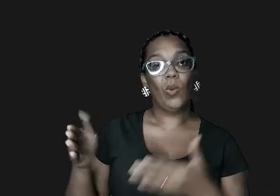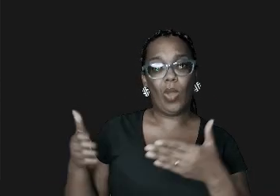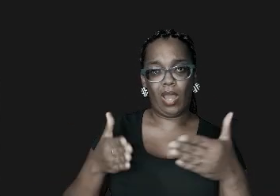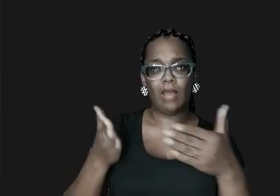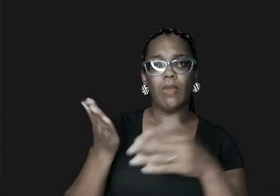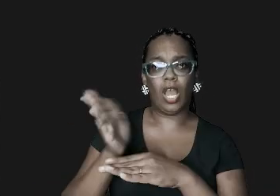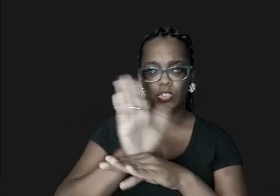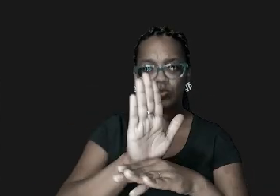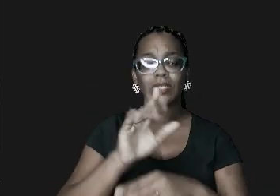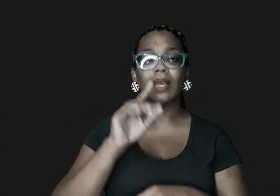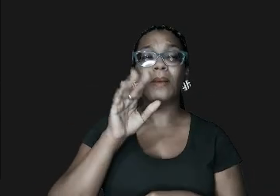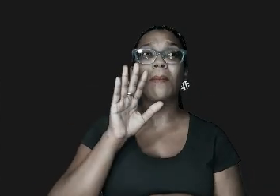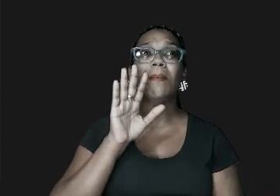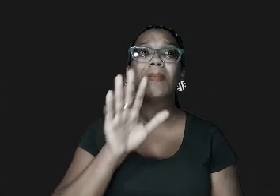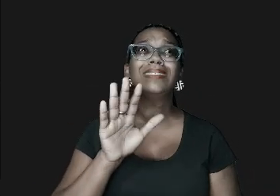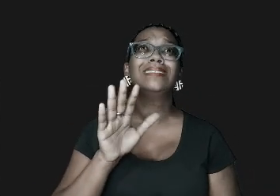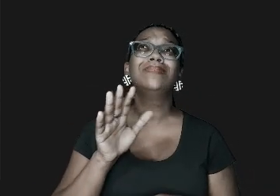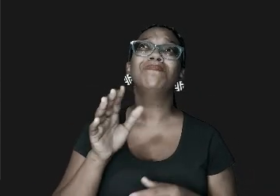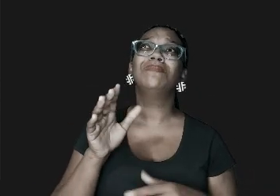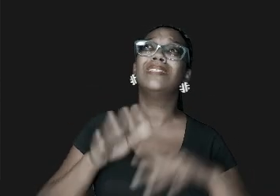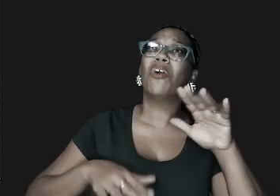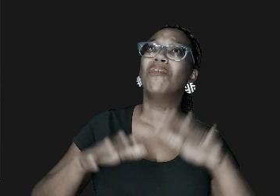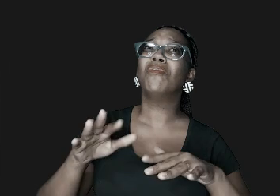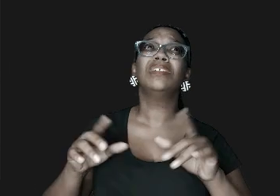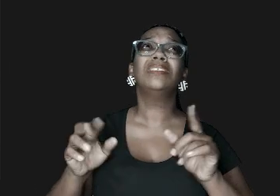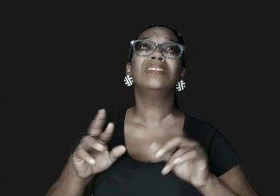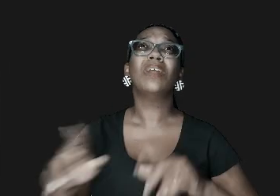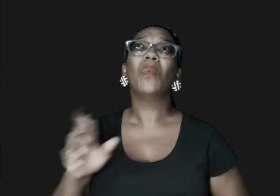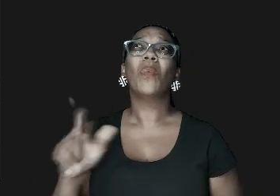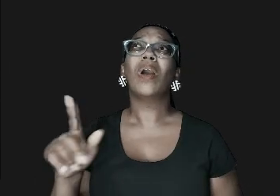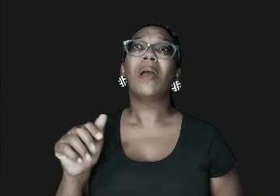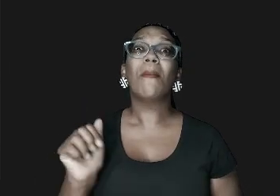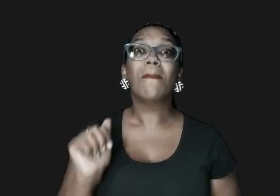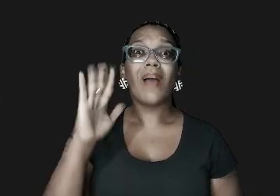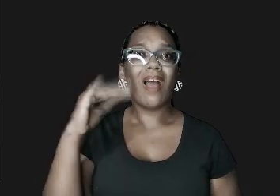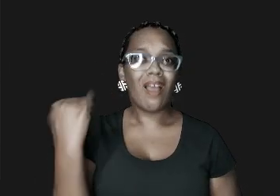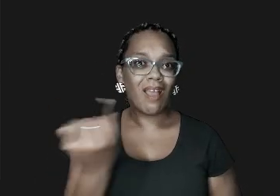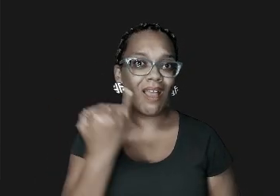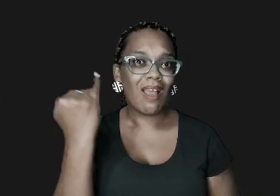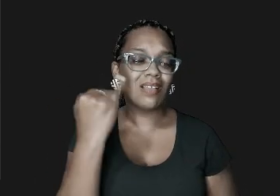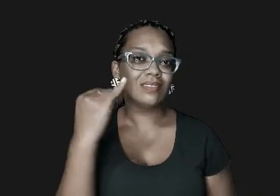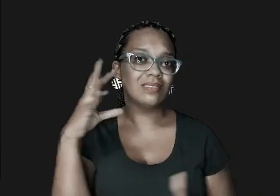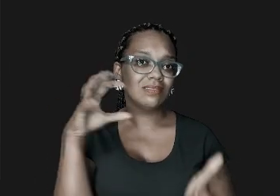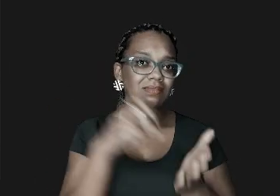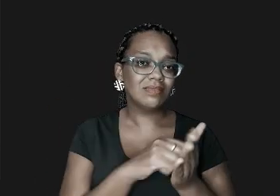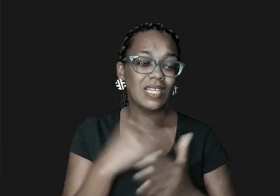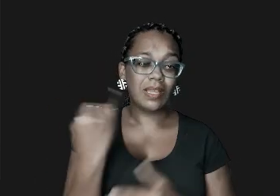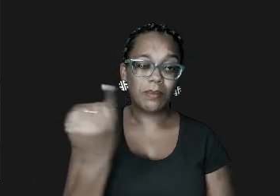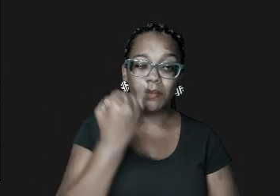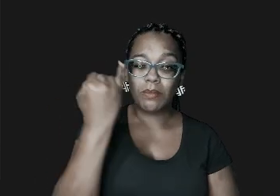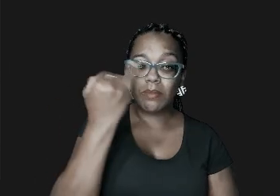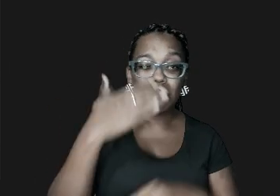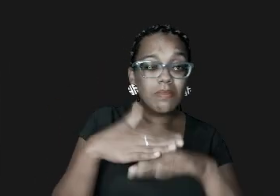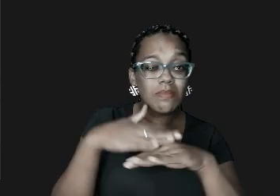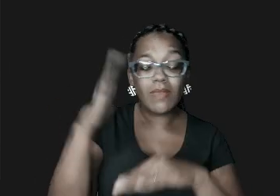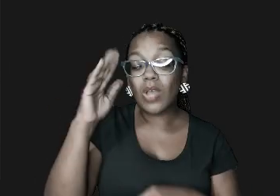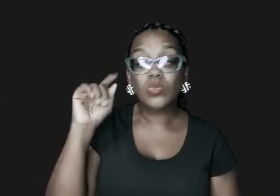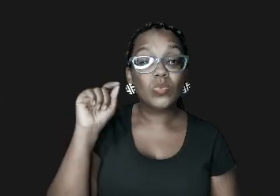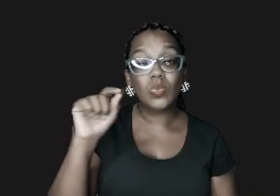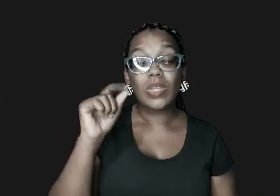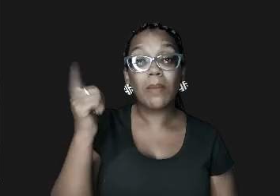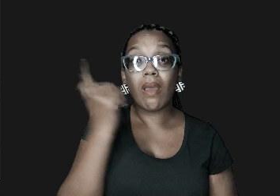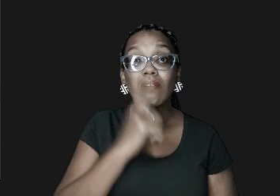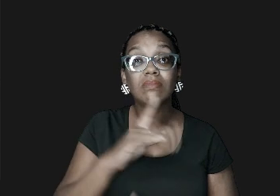econométrico eu acho que esse é um caminho que ajuda mas eu acho que talvez não seja o mais relevante para